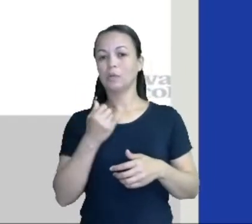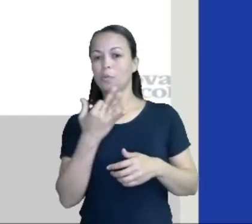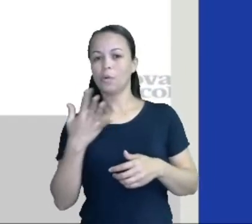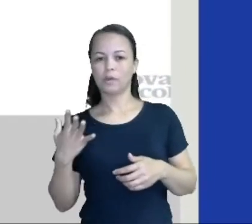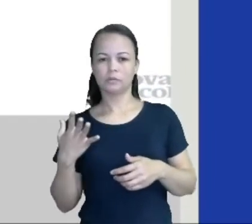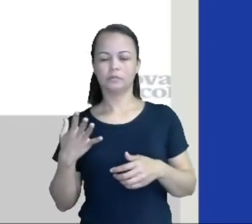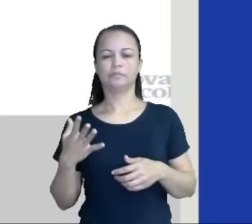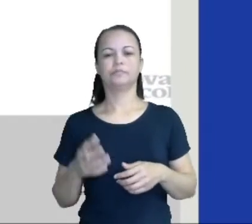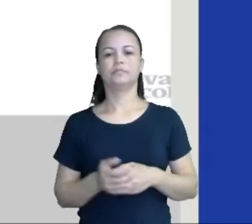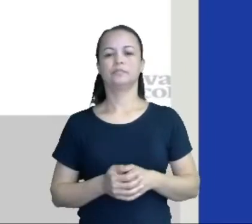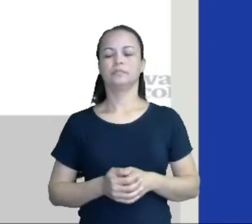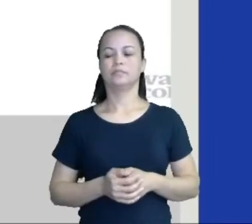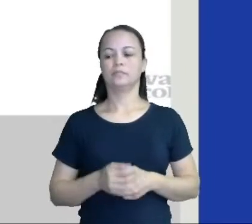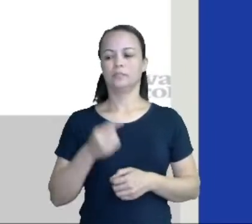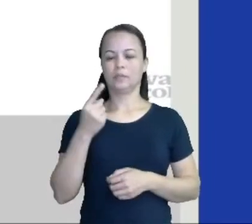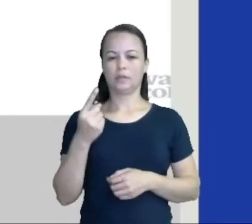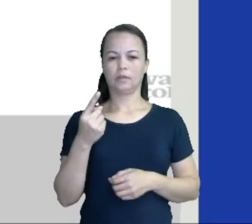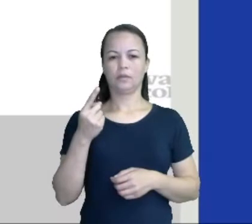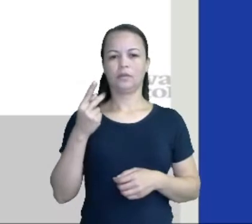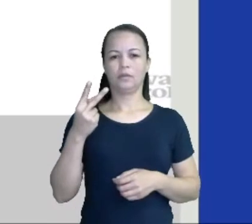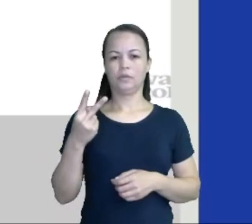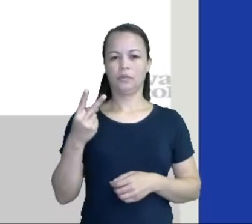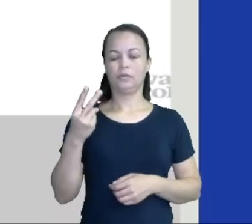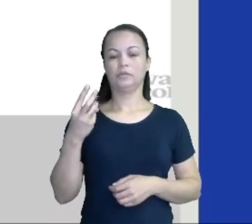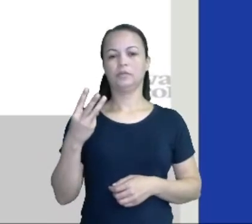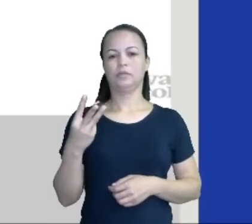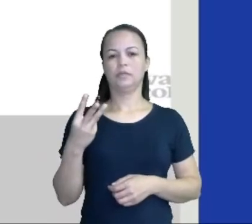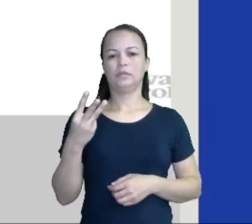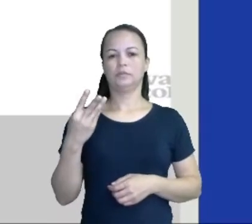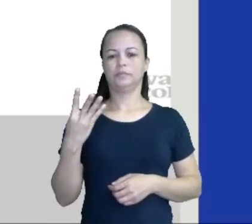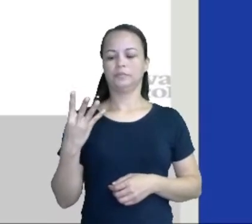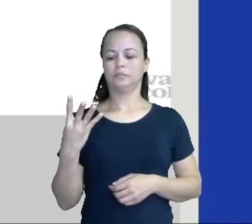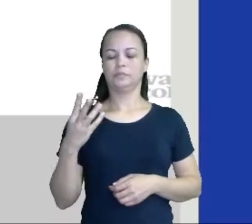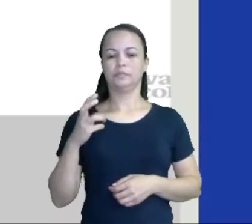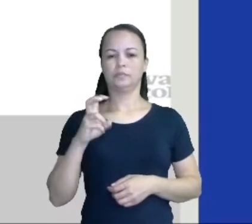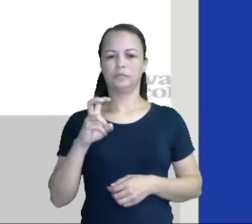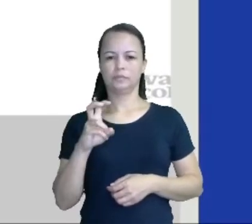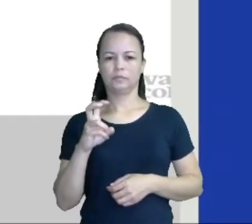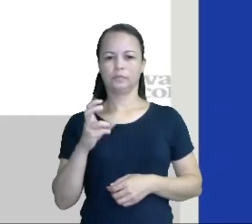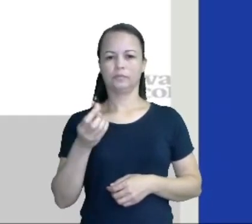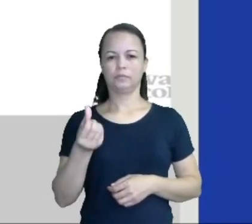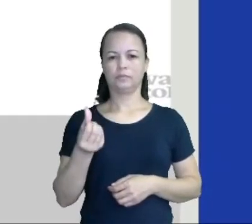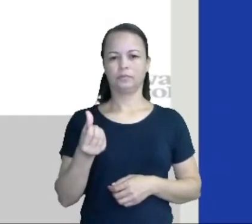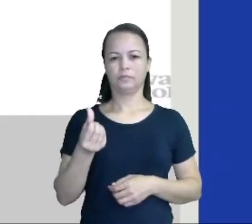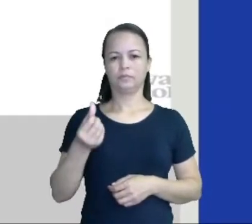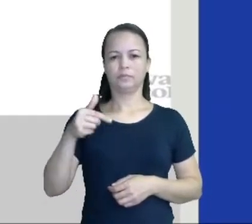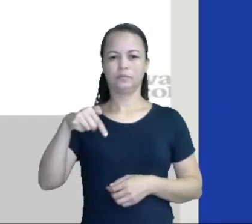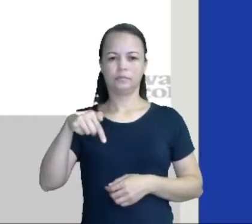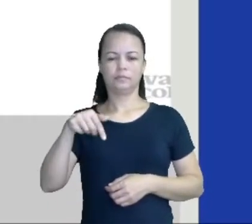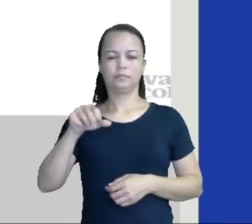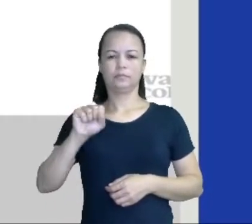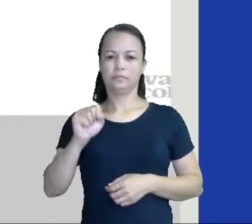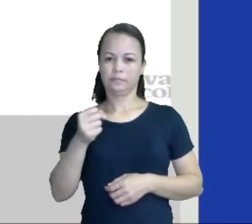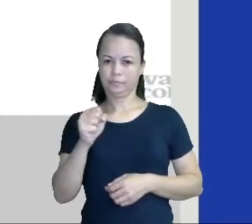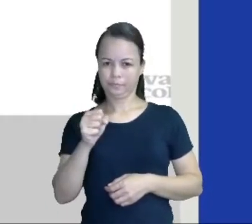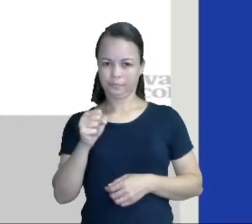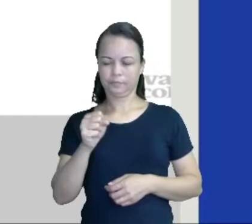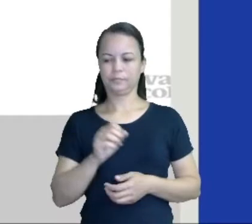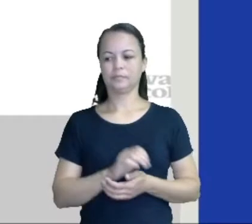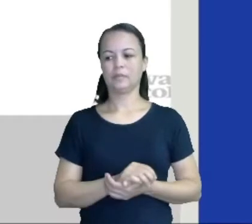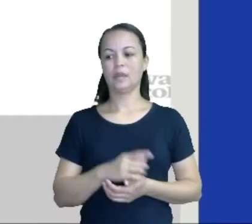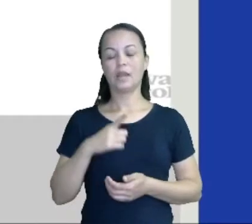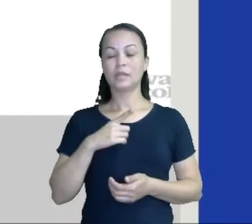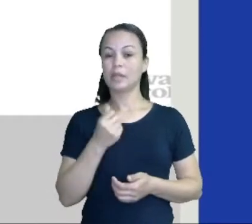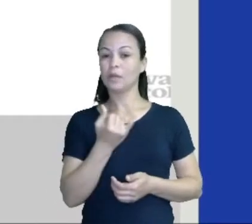contar. 1, 2, 3, 4, 5, 6, 7 e 8. Então,